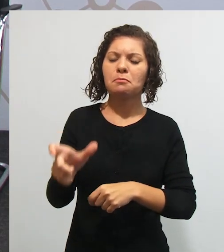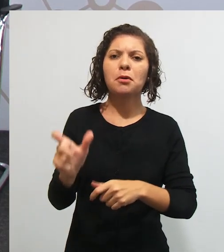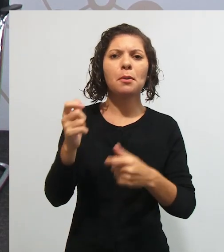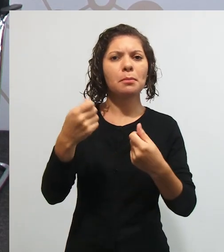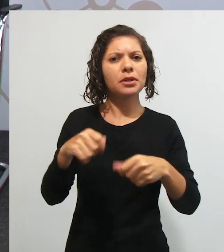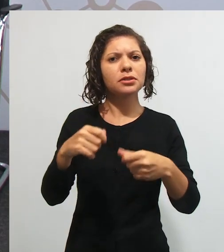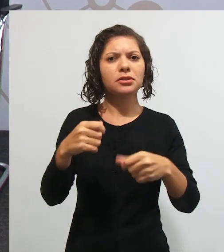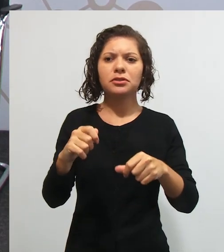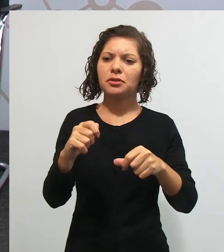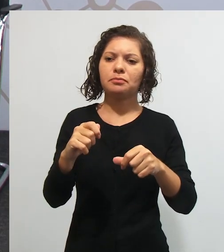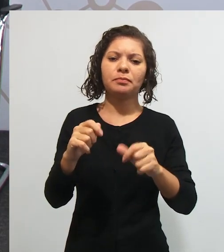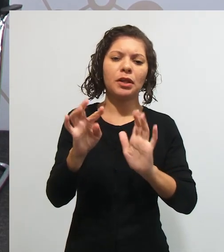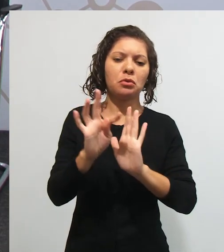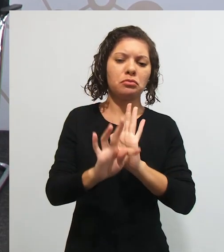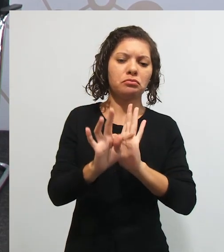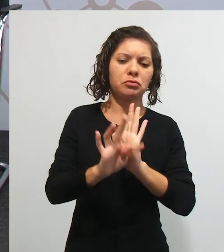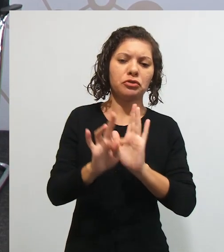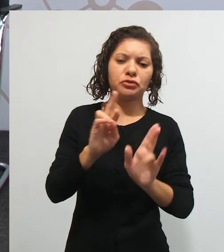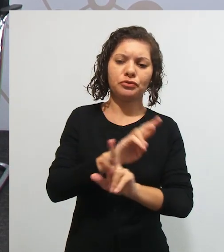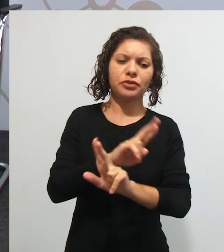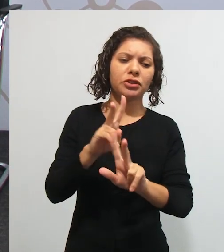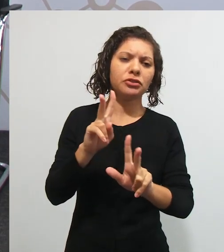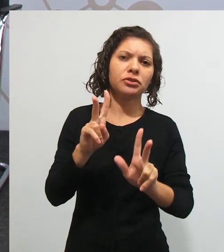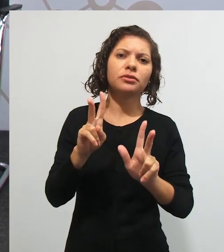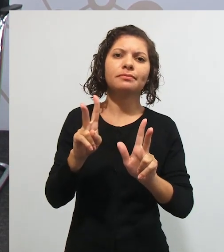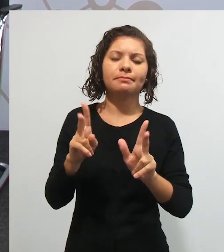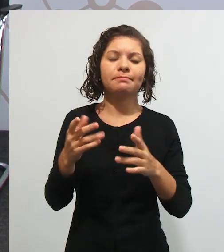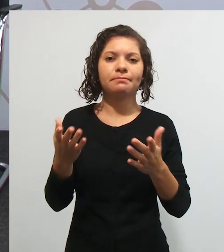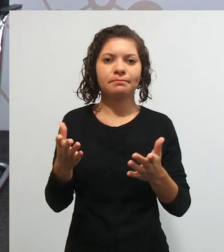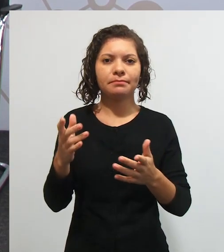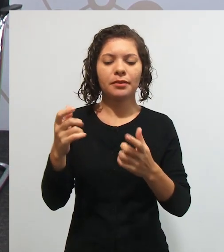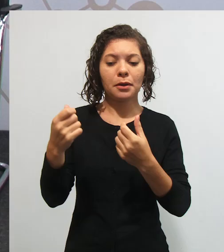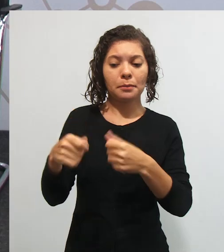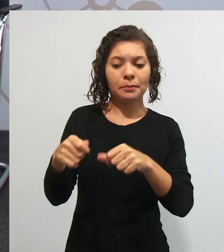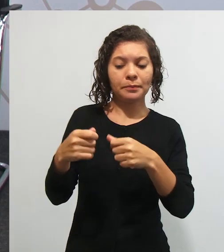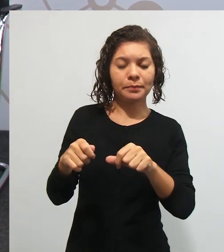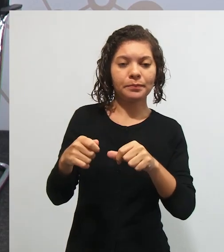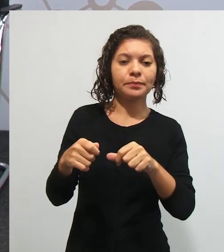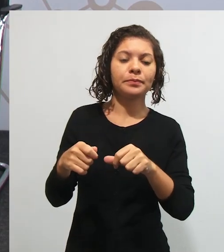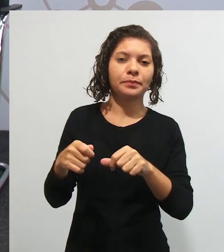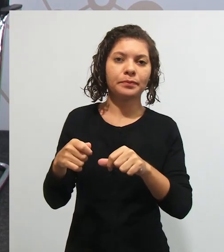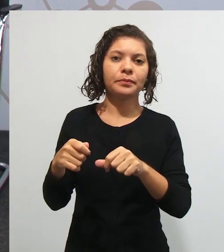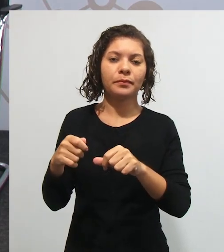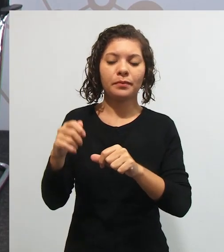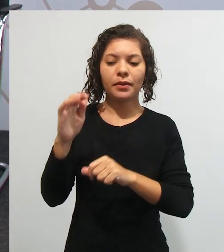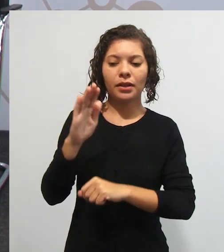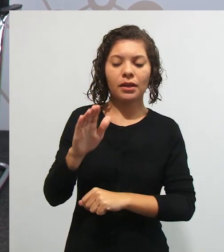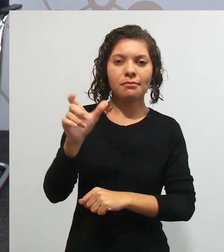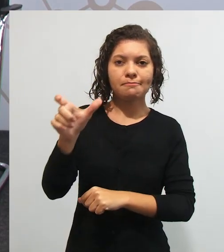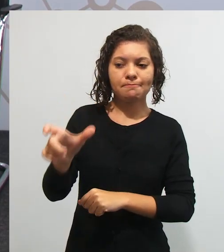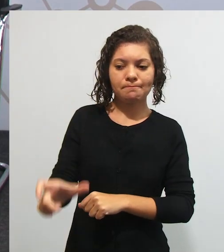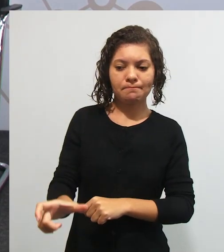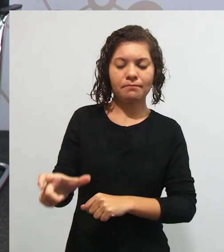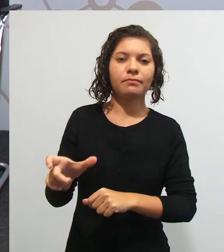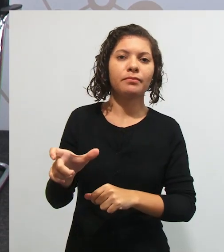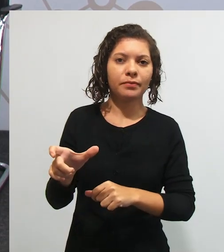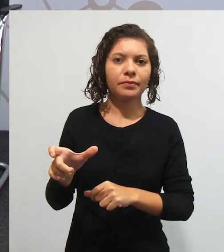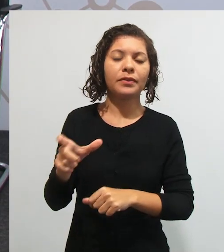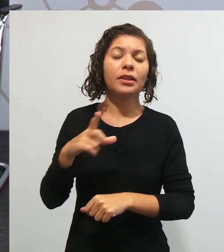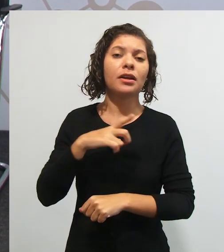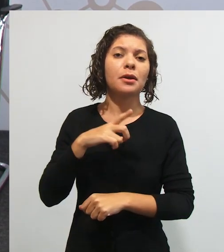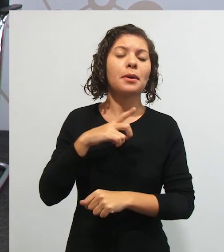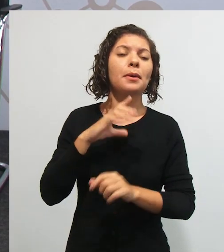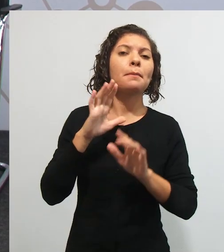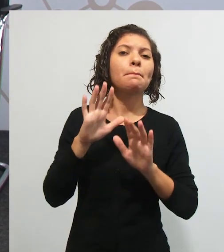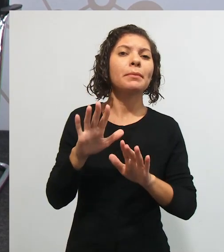crianças têm. É um gênero, é um enunciado que a criança vai construir ali, em conjunto, inclusive. Mas antes